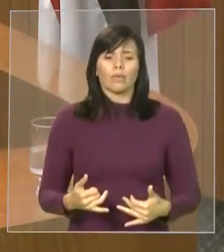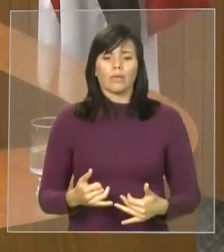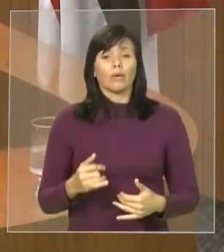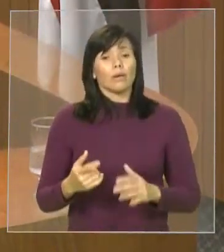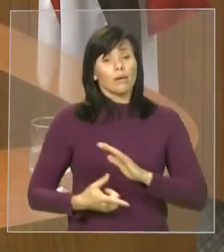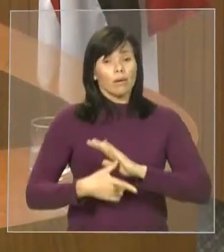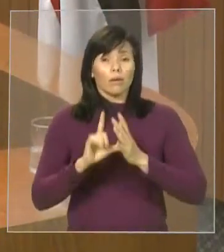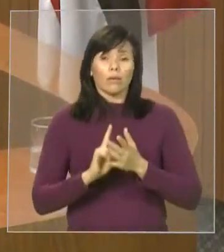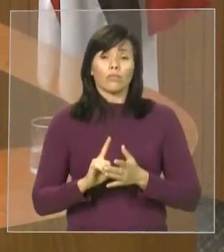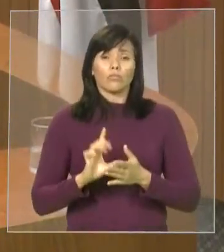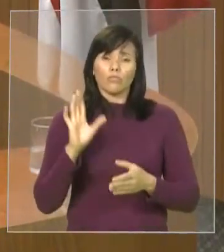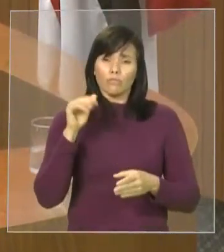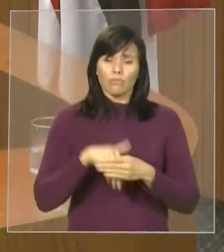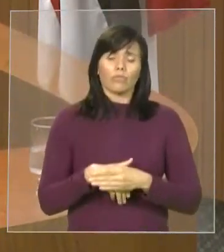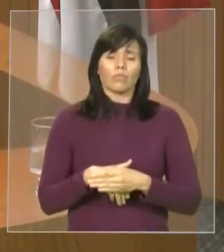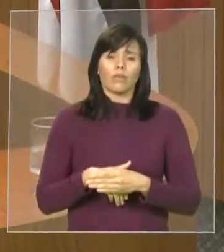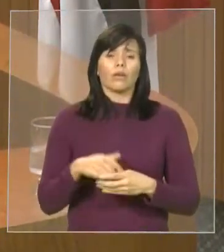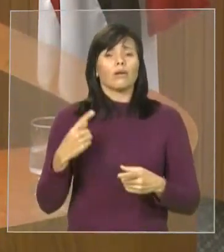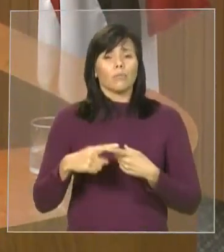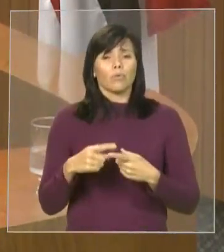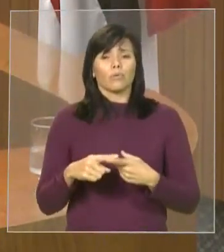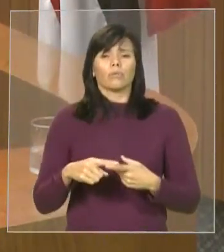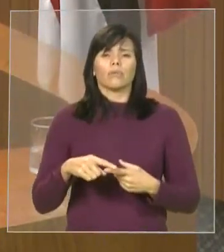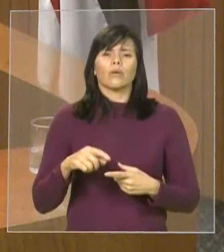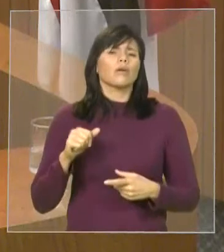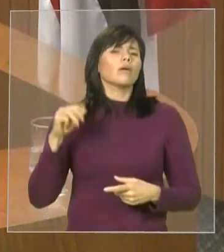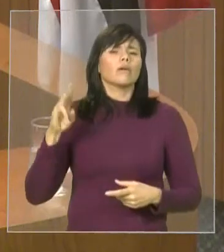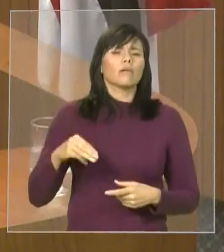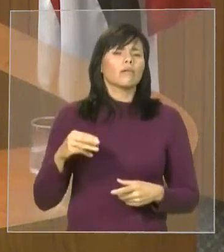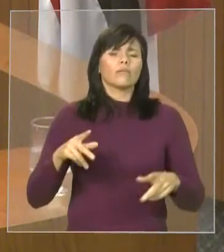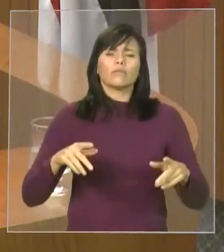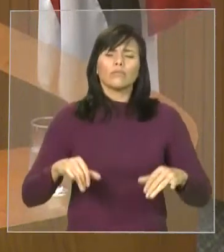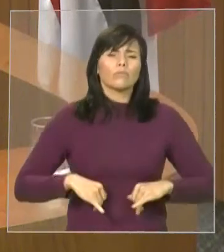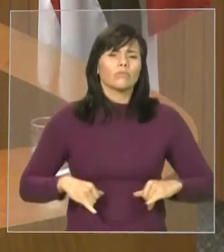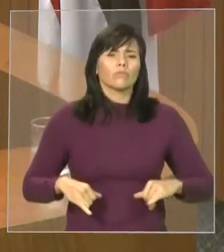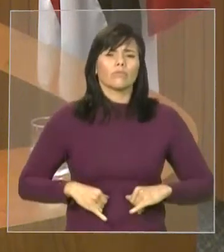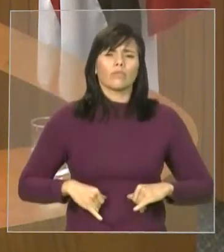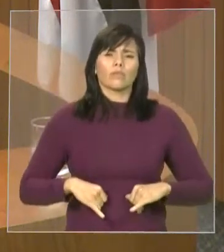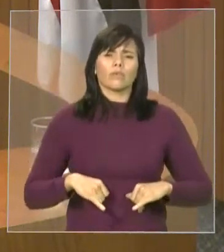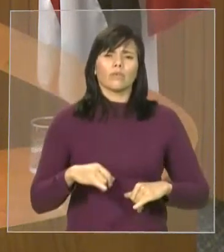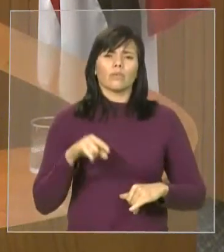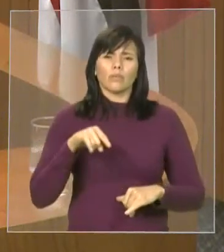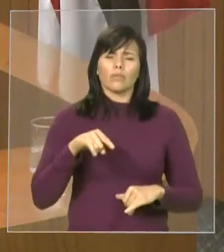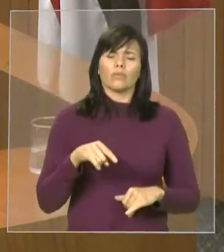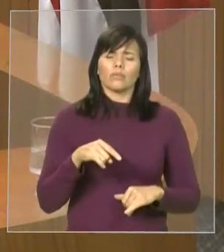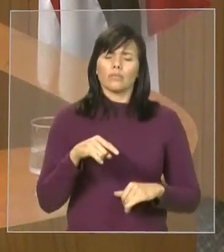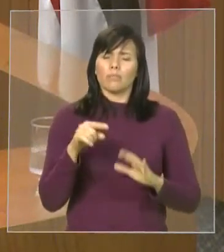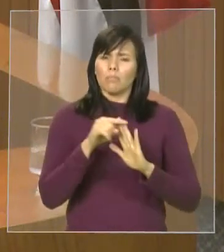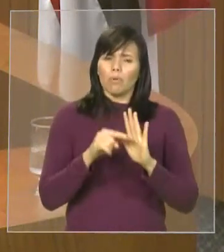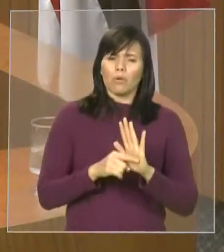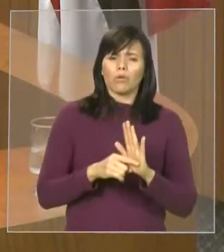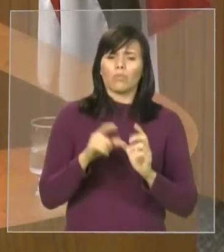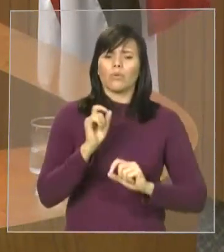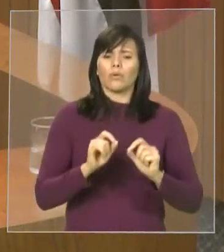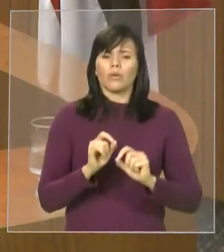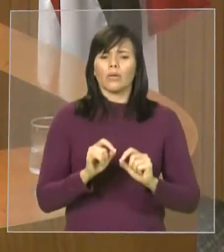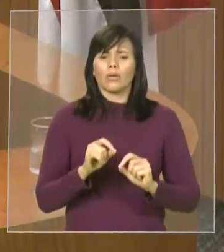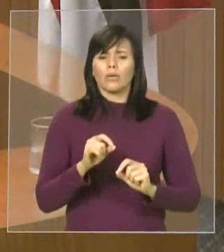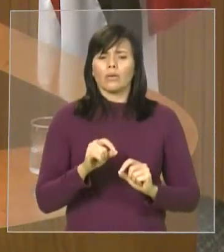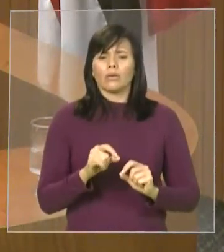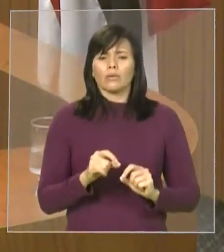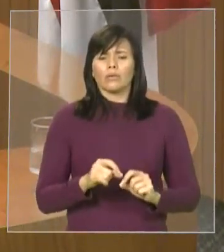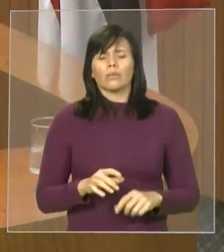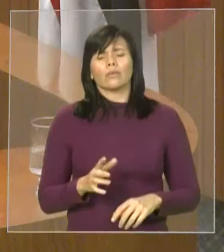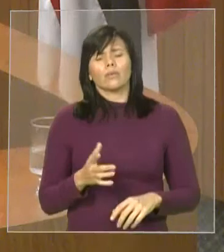serão os que sofrerão na pele a implantação desses ajustes fiscais, desse programa, que são exatamente os comerciantes